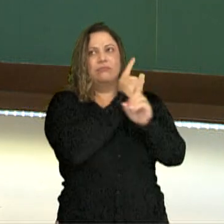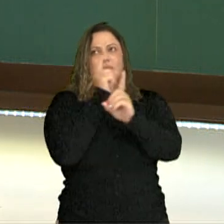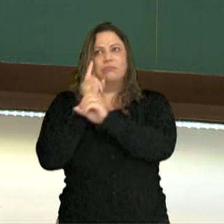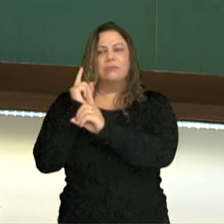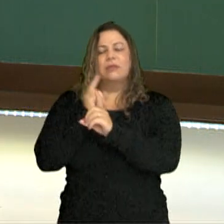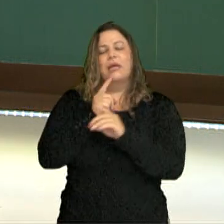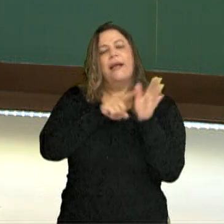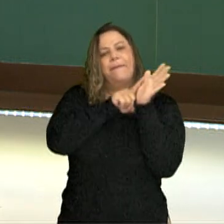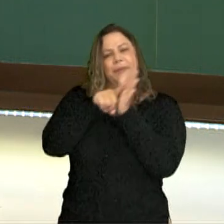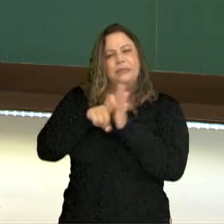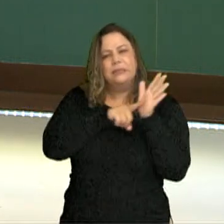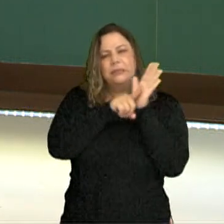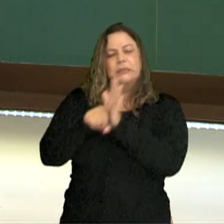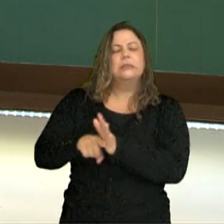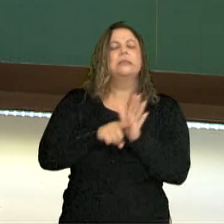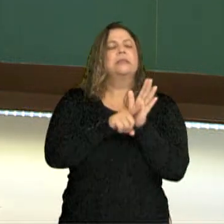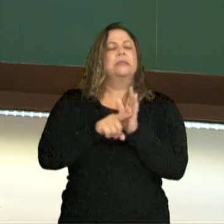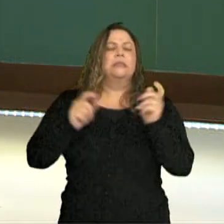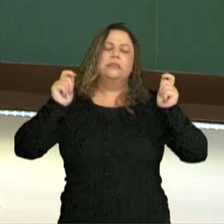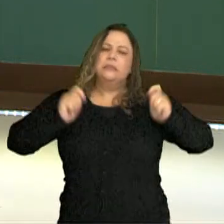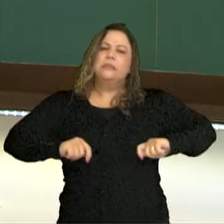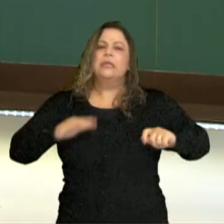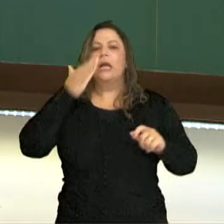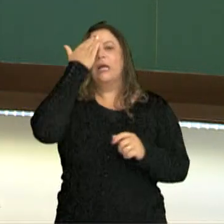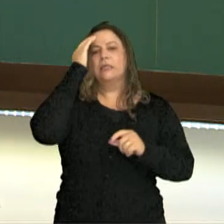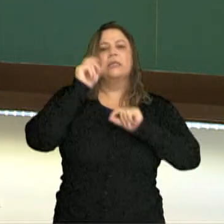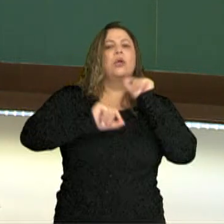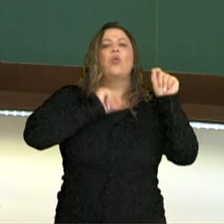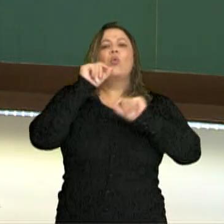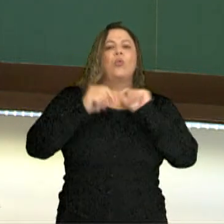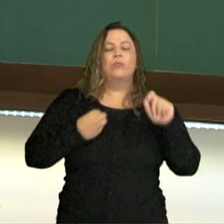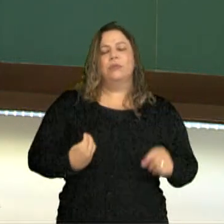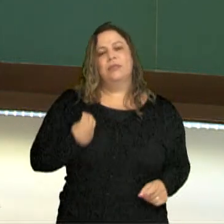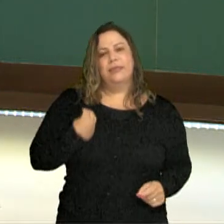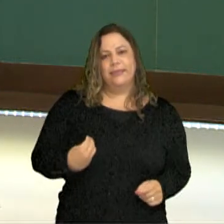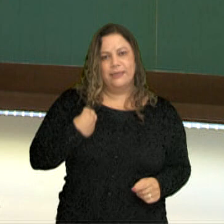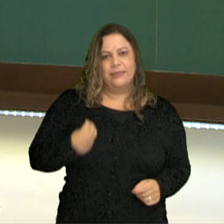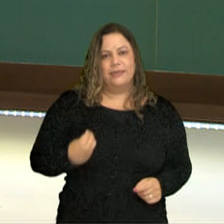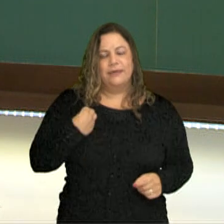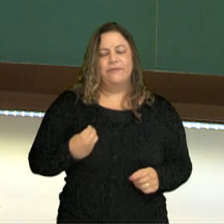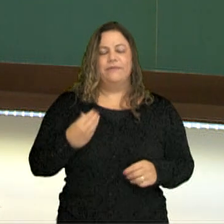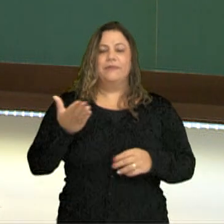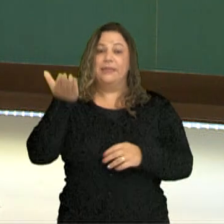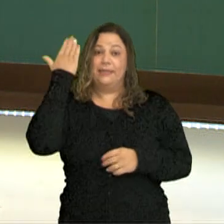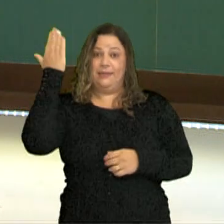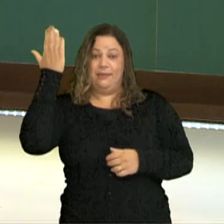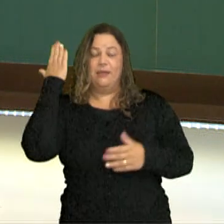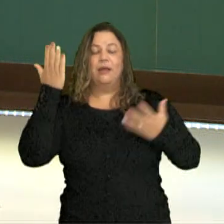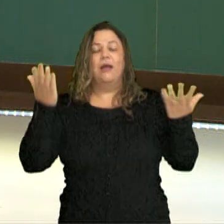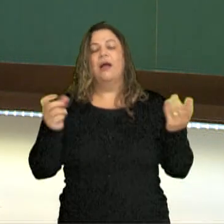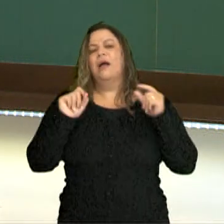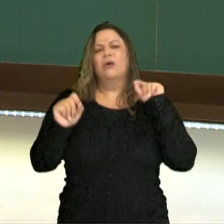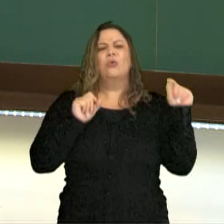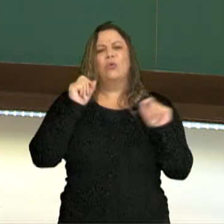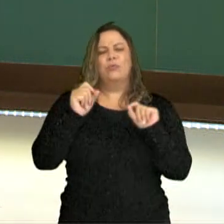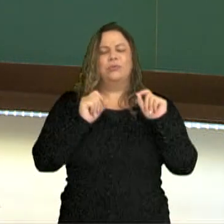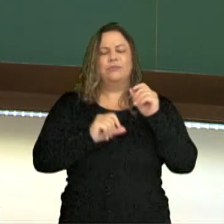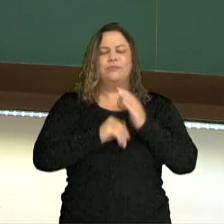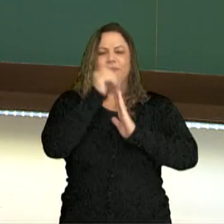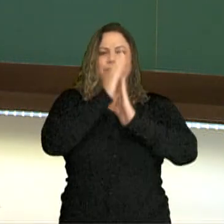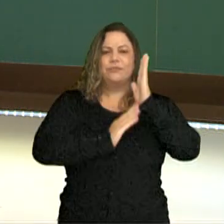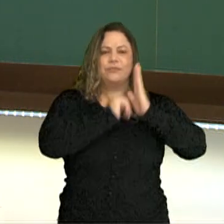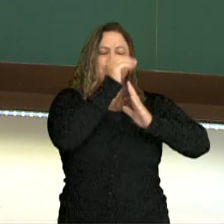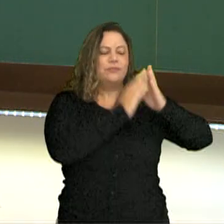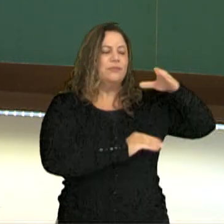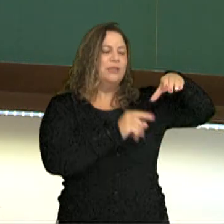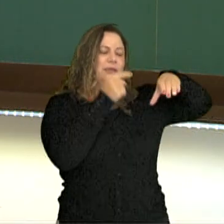que se dedicam a entender como era a vida primitiva, descobriram essas pinturas e nelas